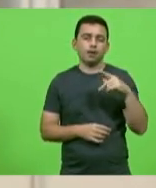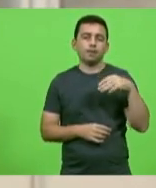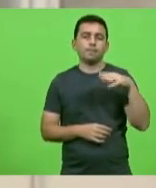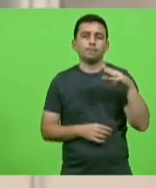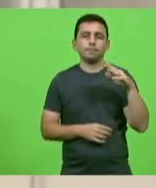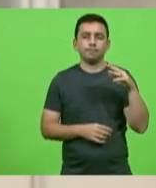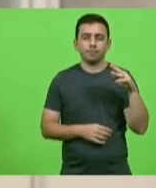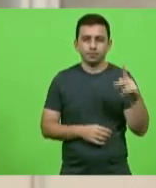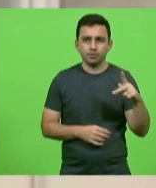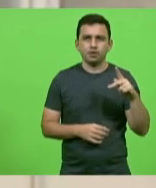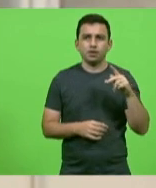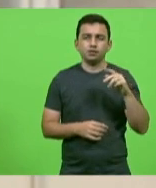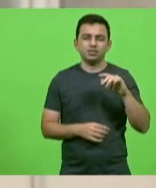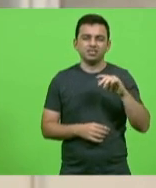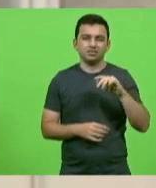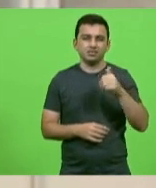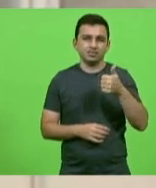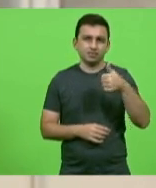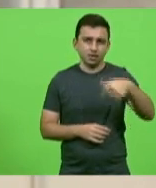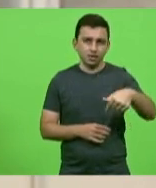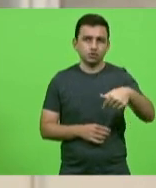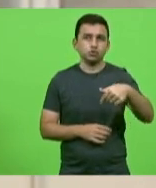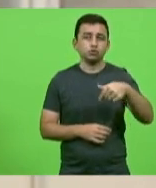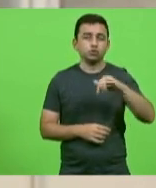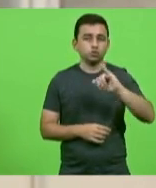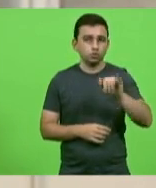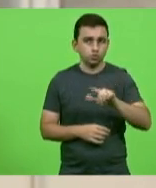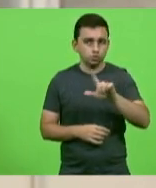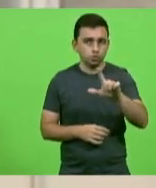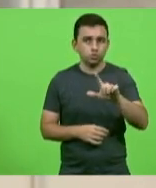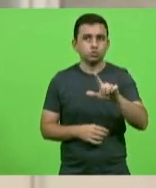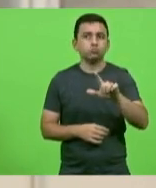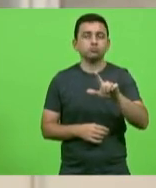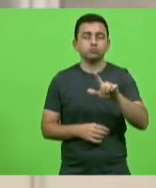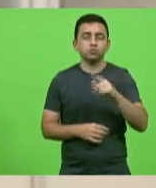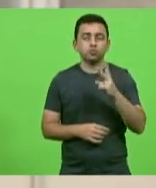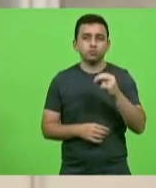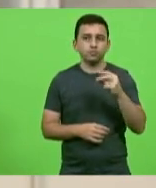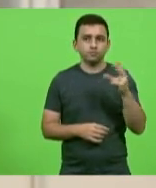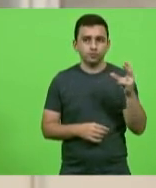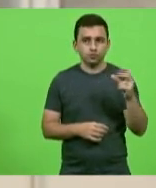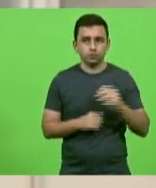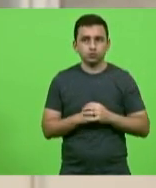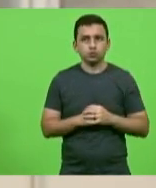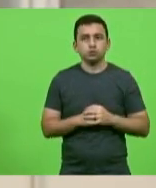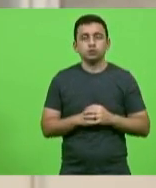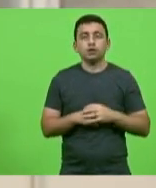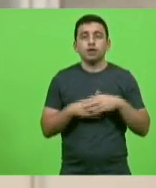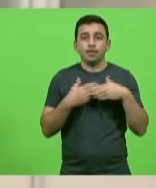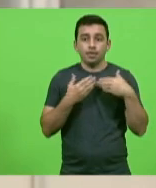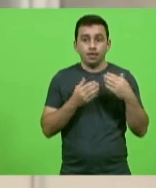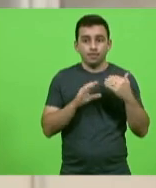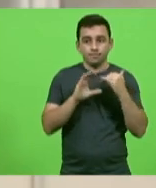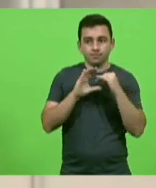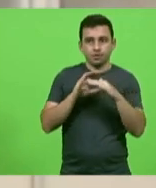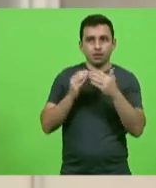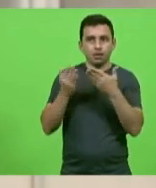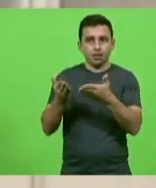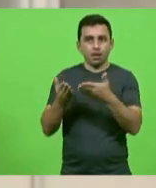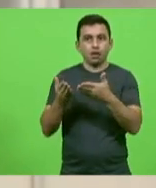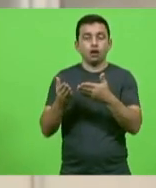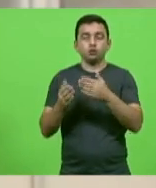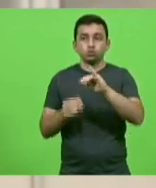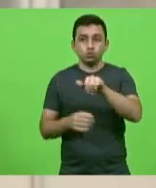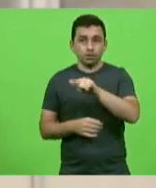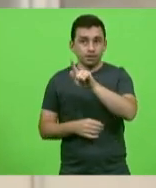caminhada no dia Dezessete de Julho 2020 ao Deputado Júlio Garcia presidente da alesc para prestar